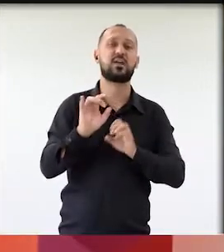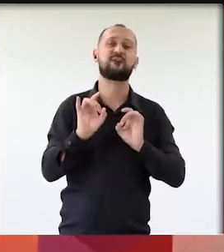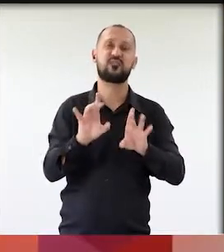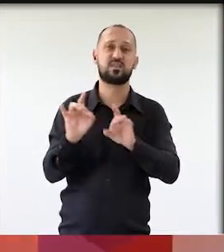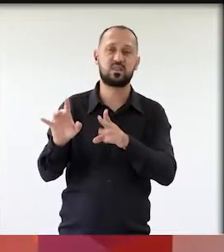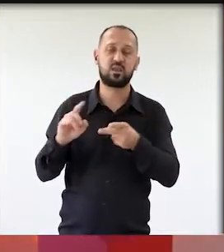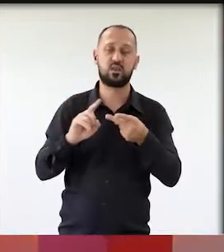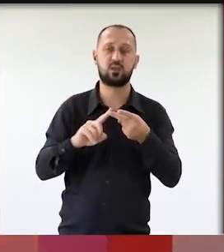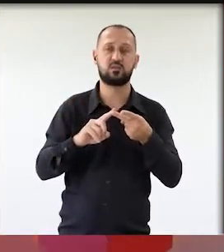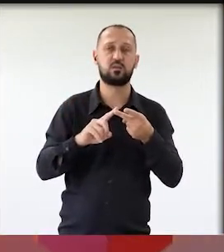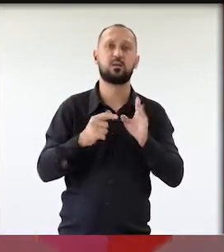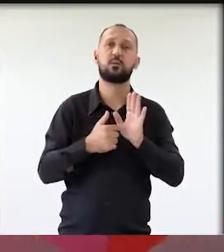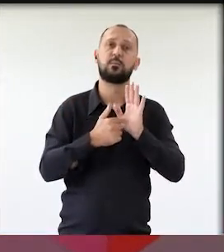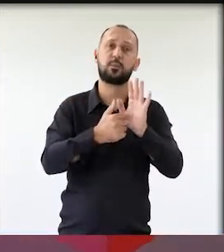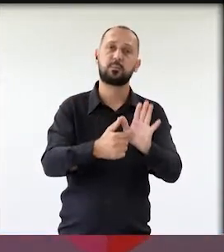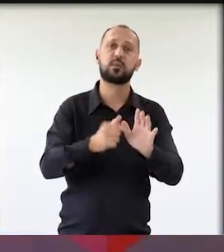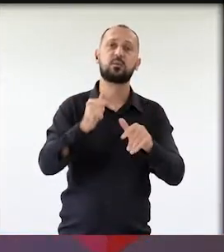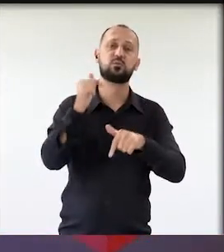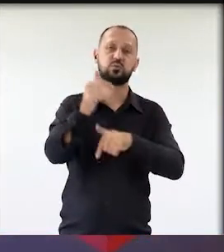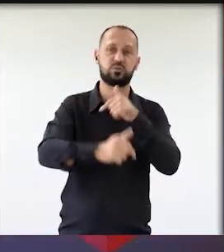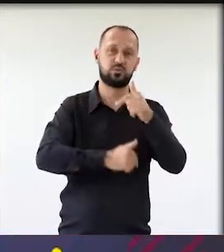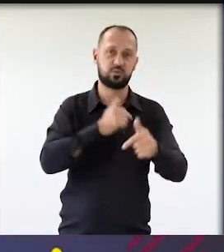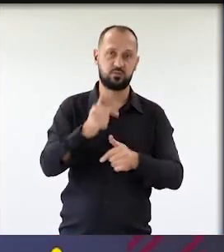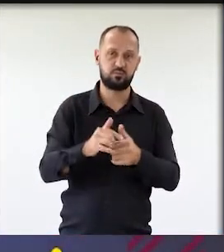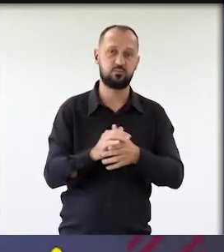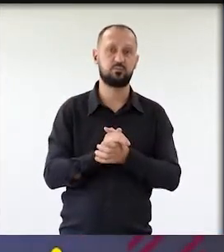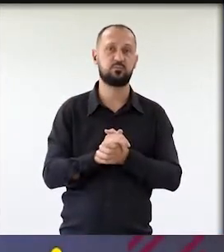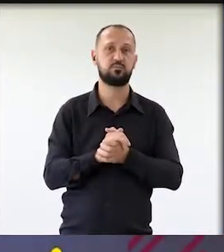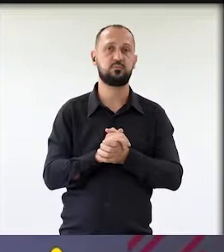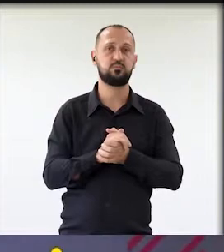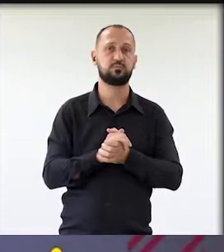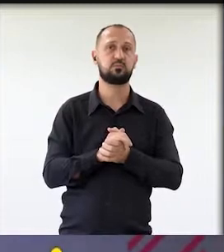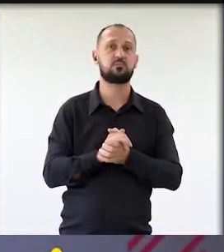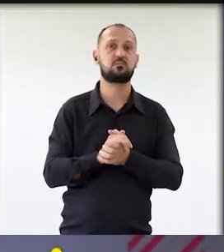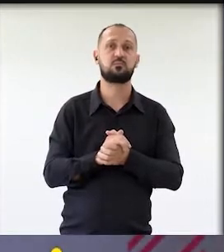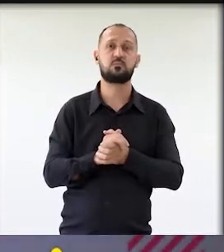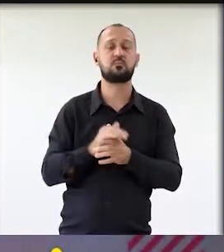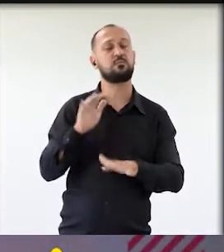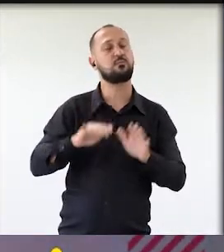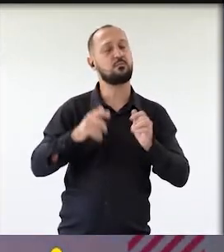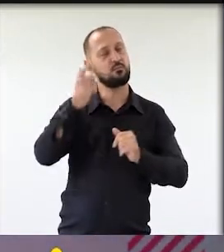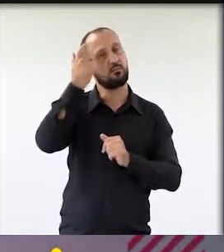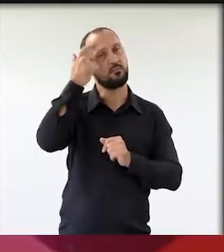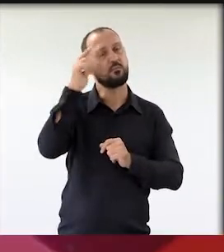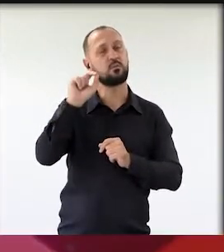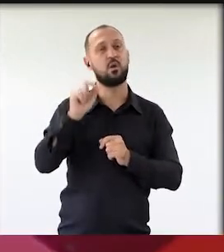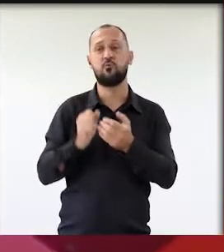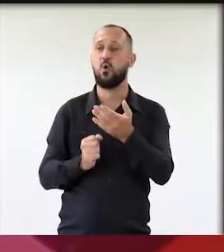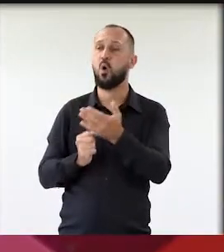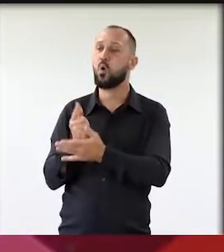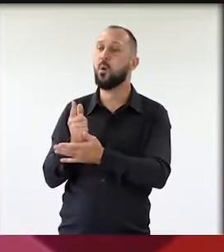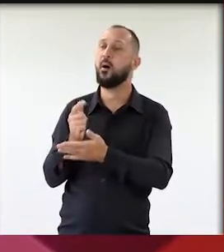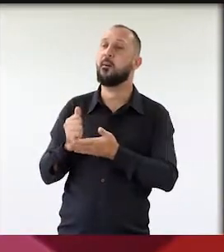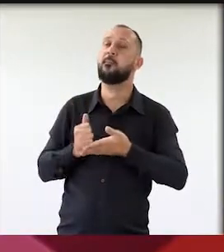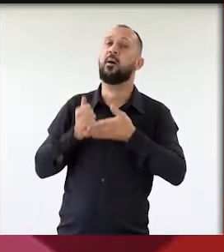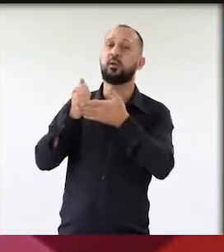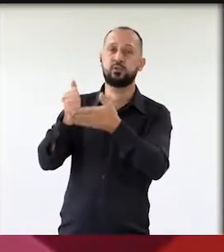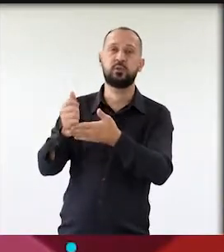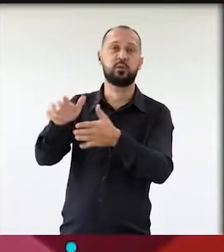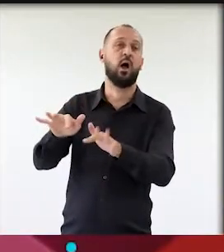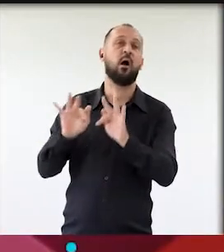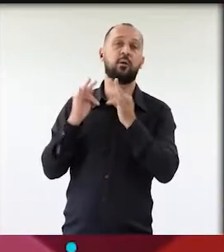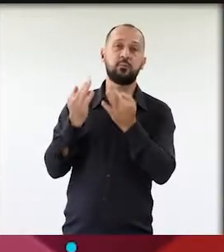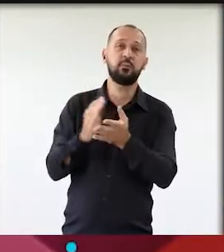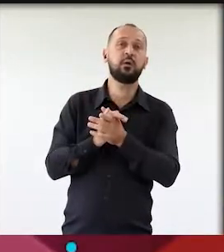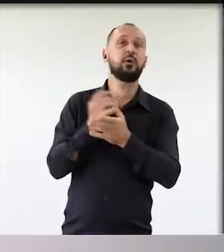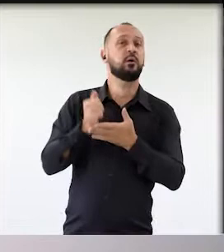alguma coisa, uma criança sendo exposta a uma situação de trabalho, para que muitas vezes a gente pensa assim, eu vou comprar para ajudar,